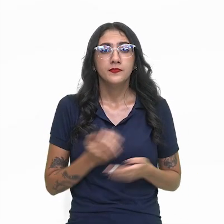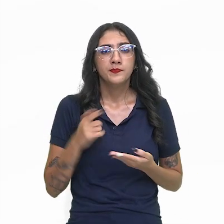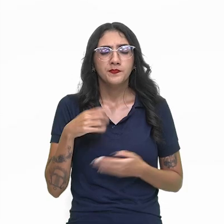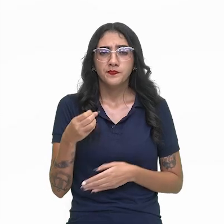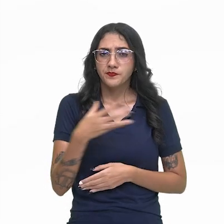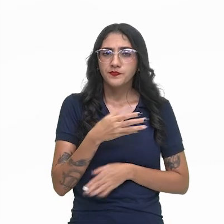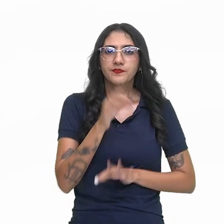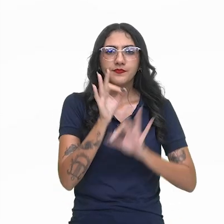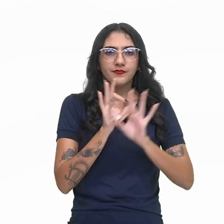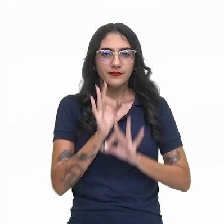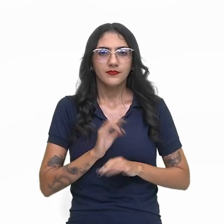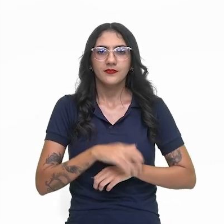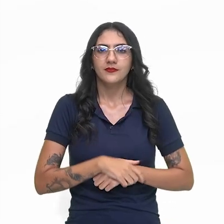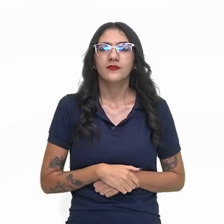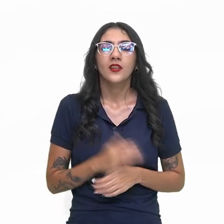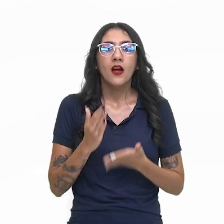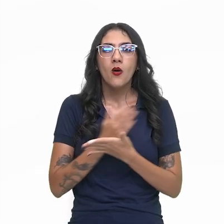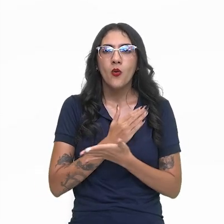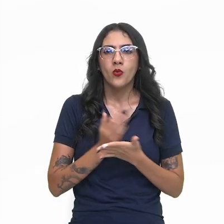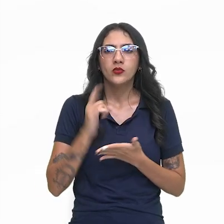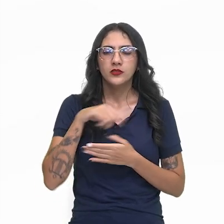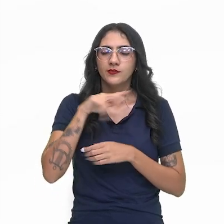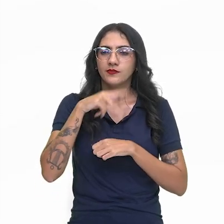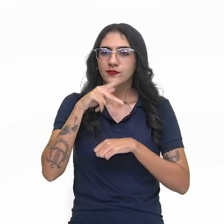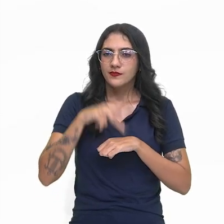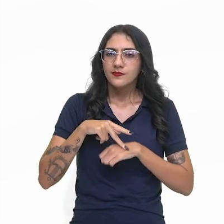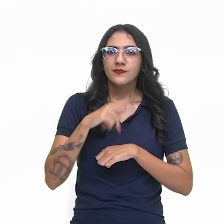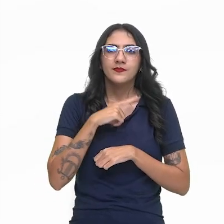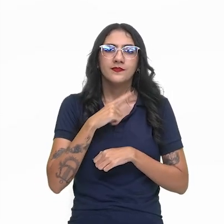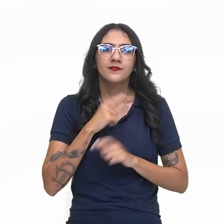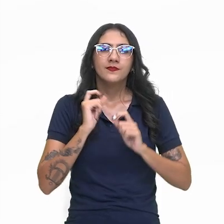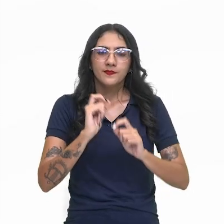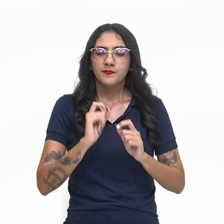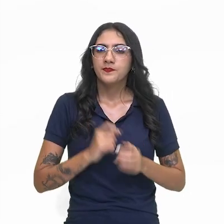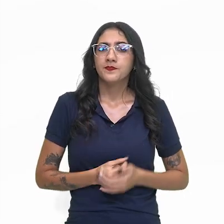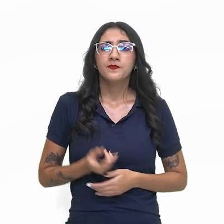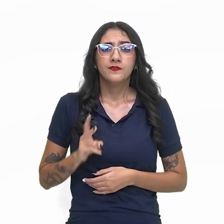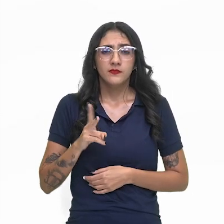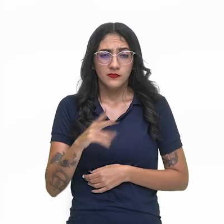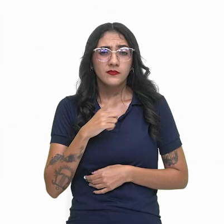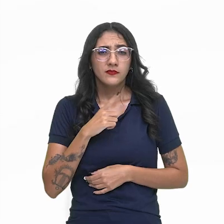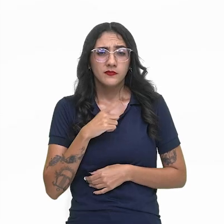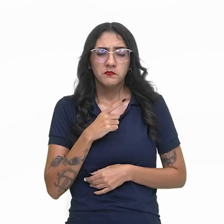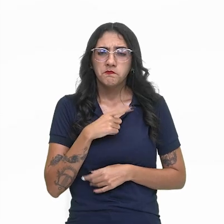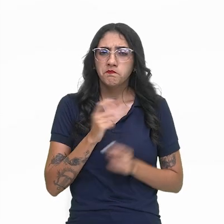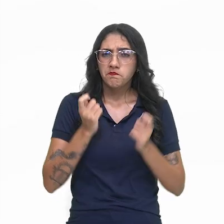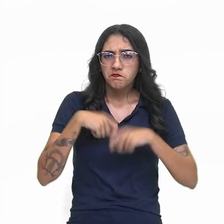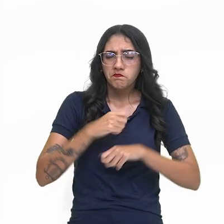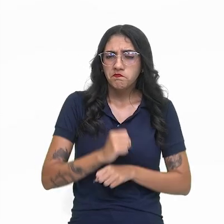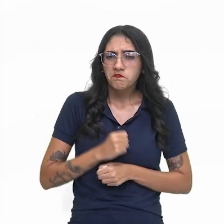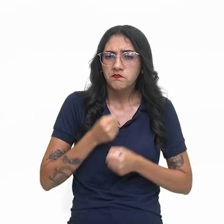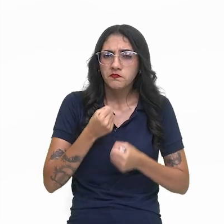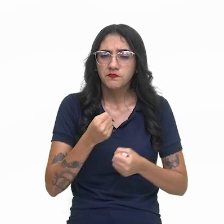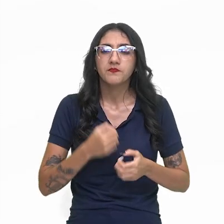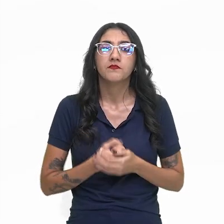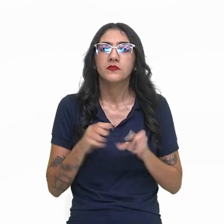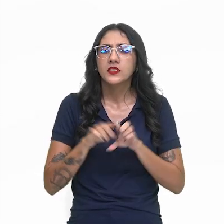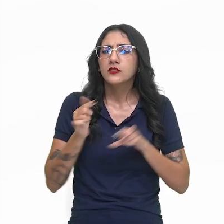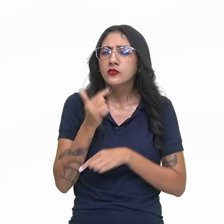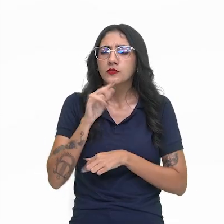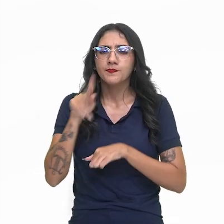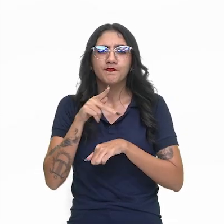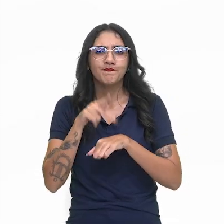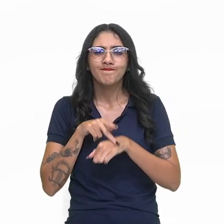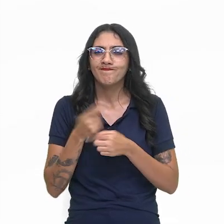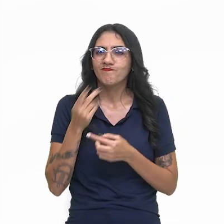reconfiguração, alguns dos antigos países dominantes se mantiveram nessa posição, enquanto outros se